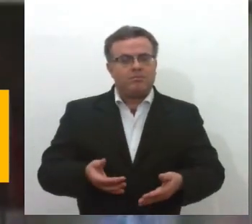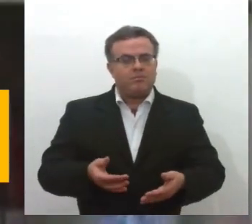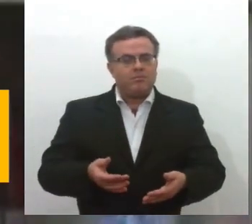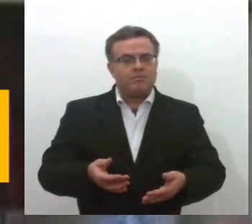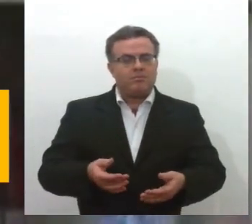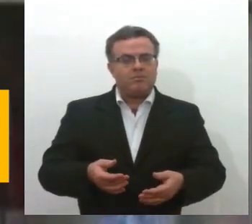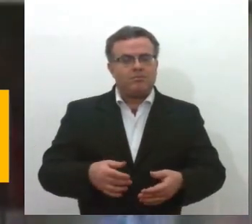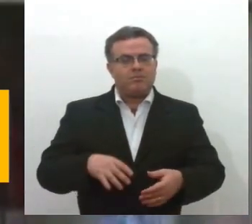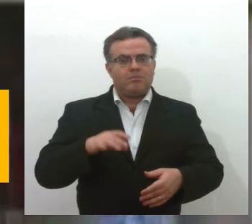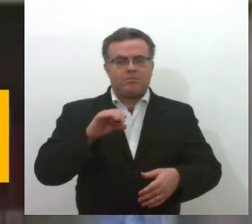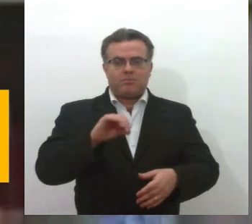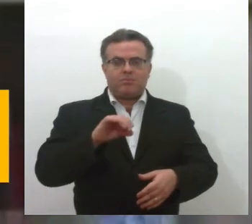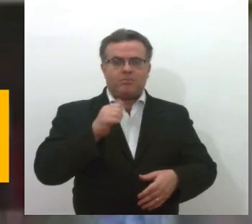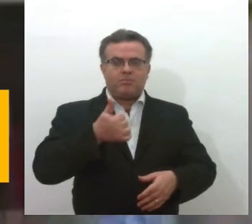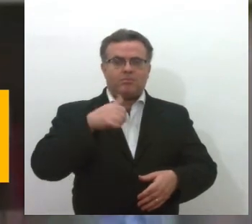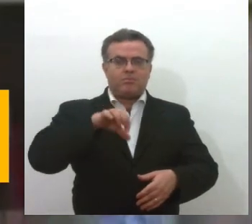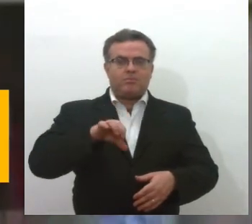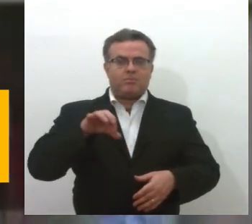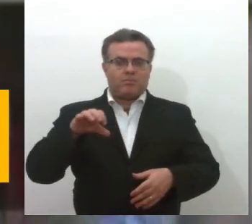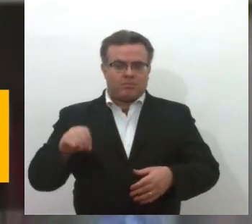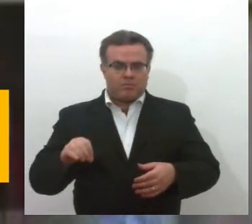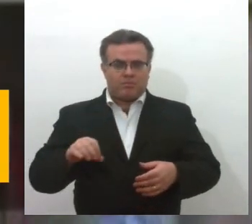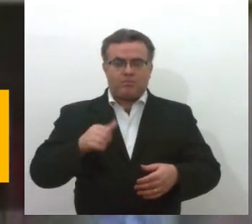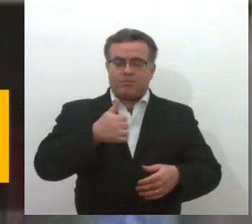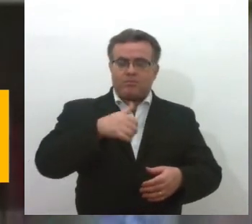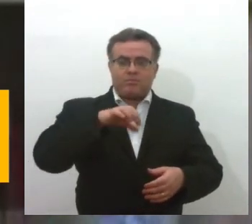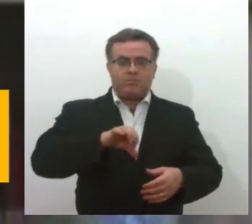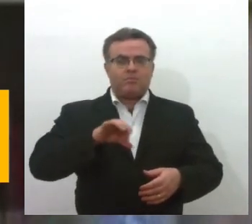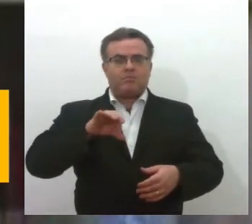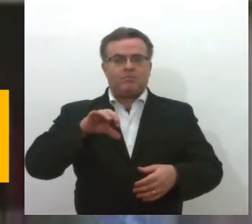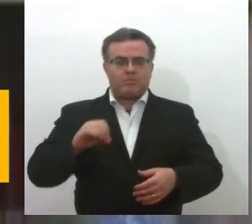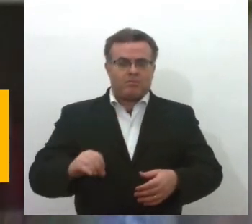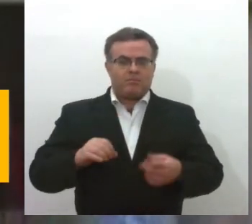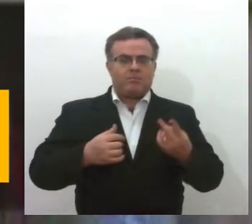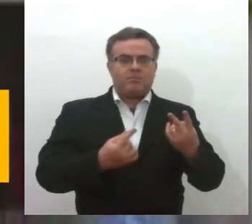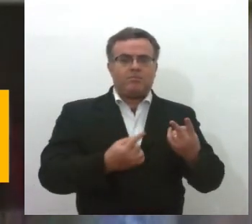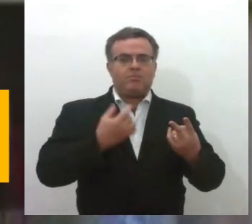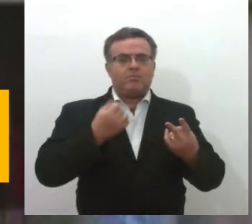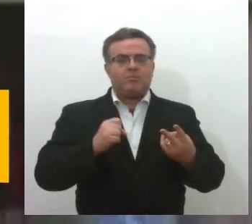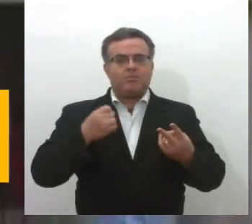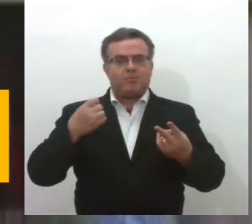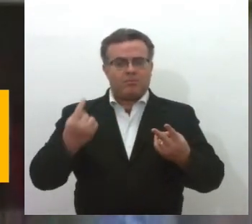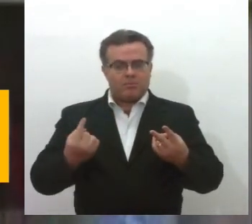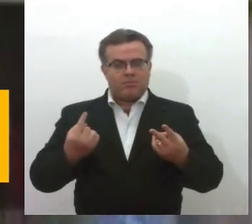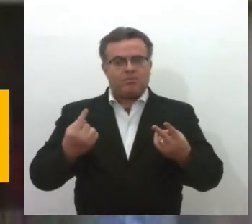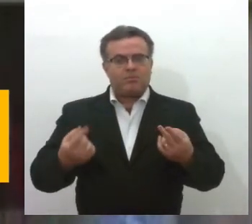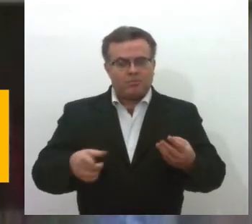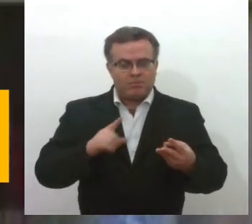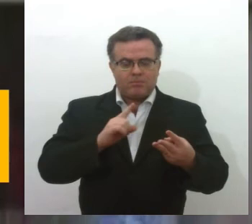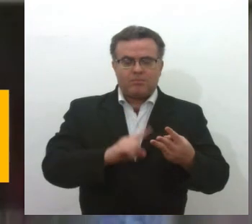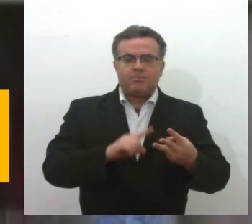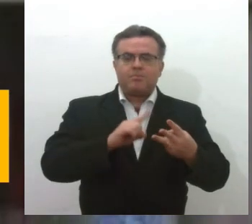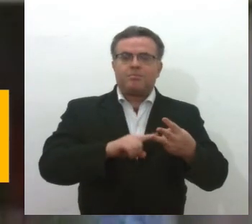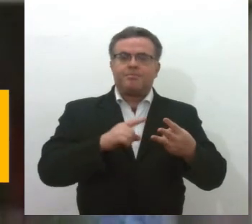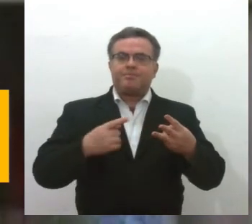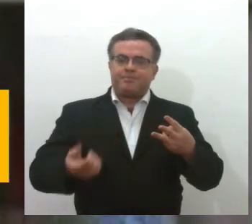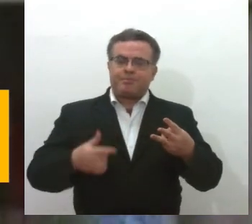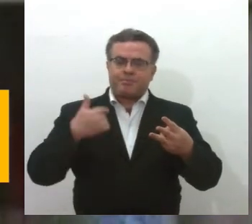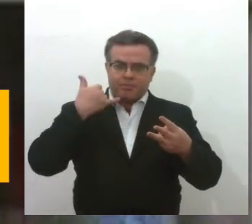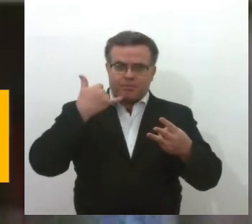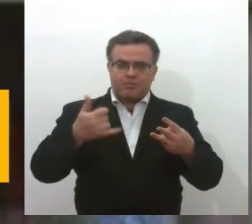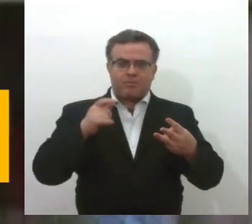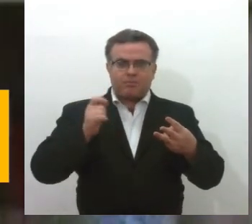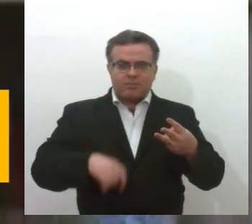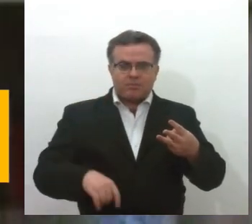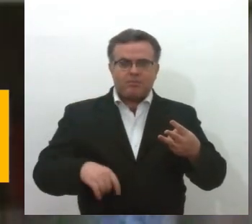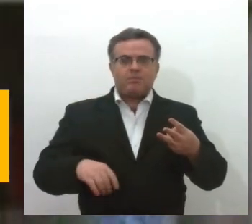190 da Polícia Militar, 181 da Polícia Civil. No estado de Sergipe, a Administração Estadual do Meio Ambiente, a ADEMA,